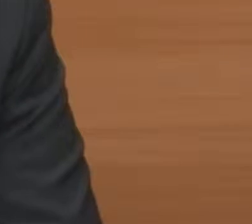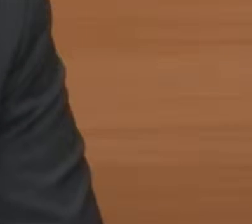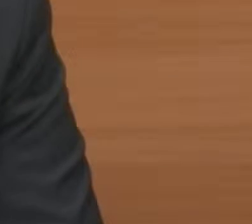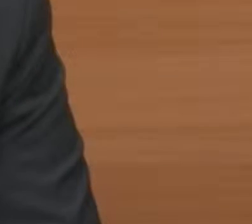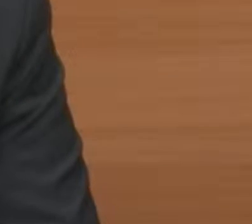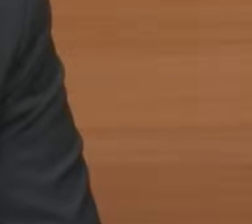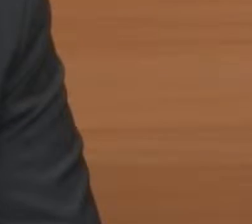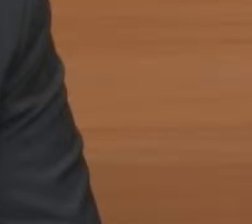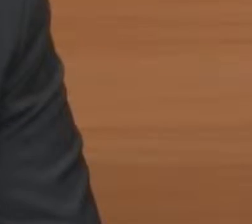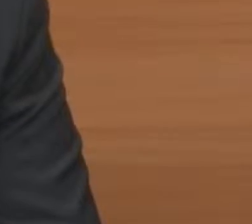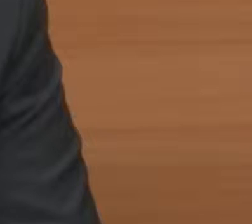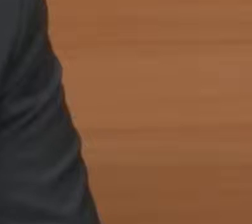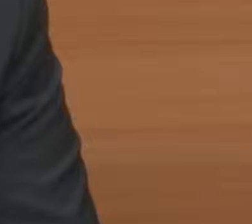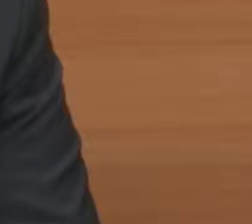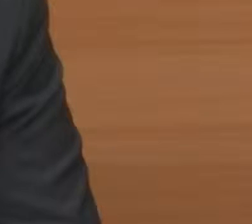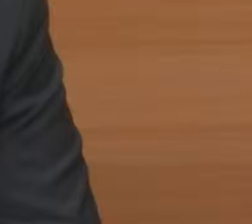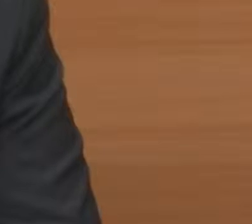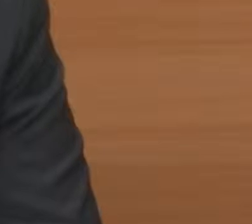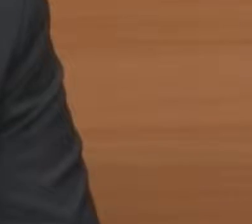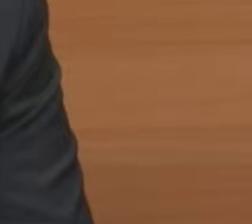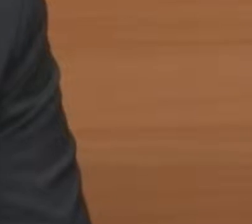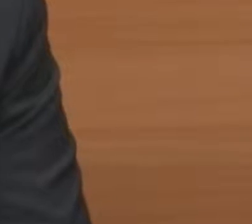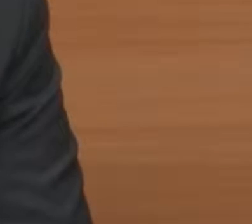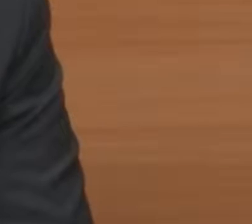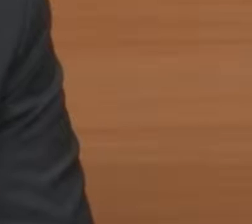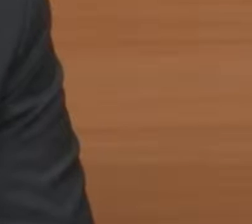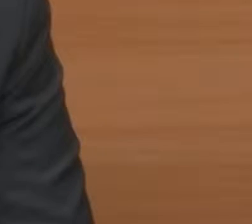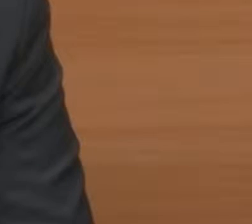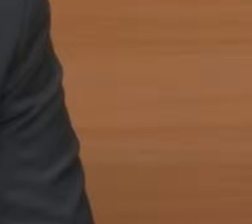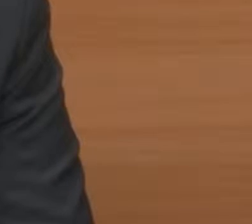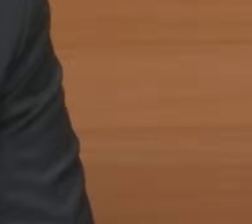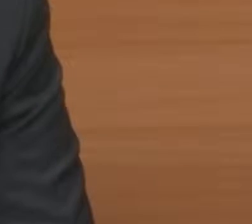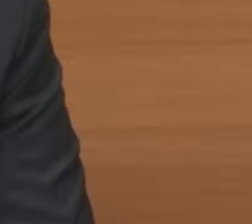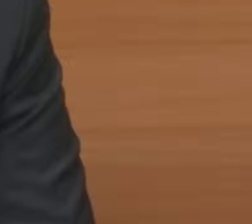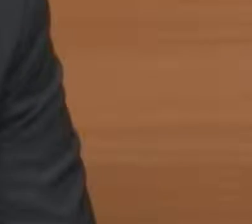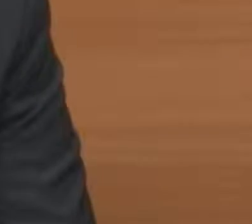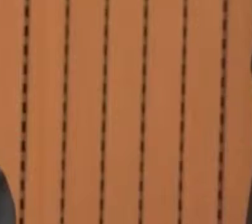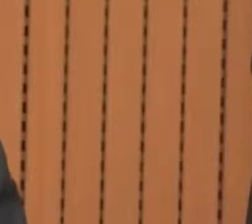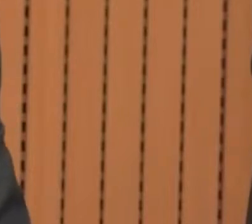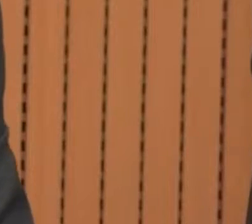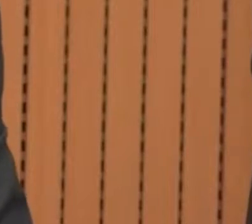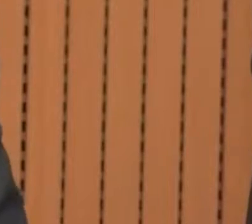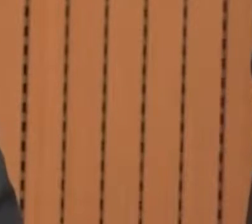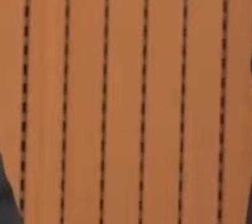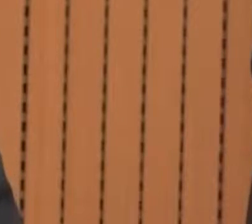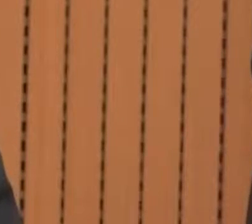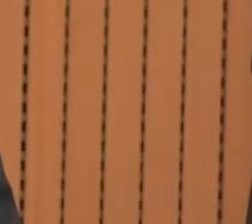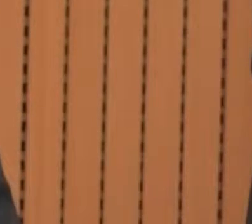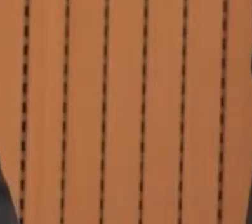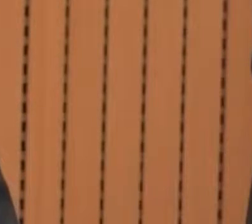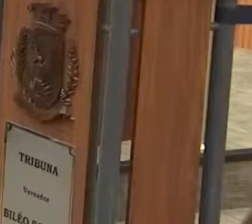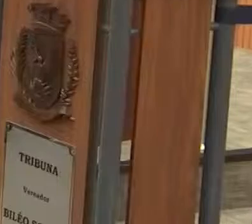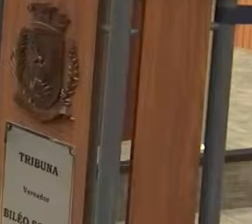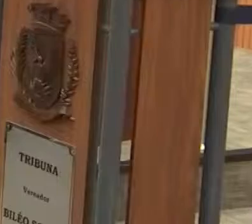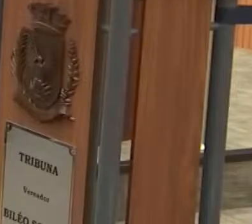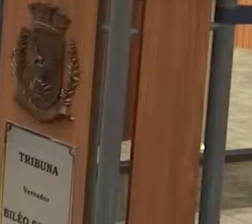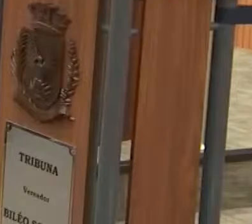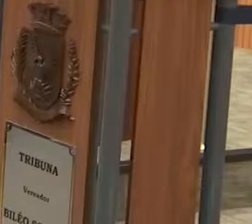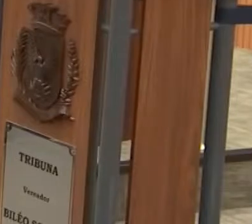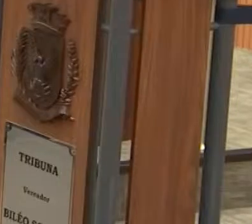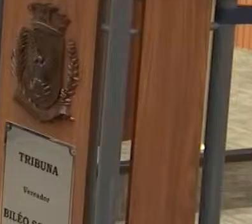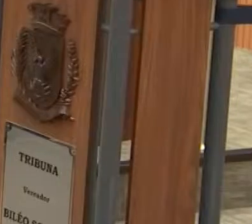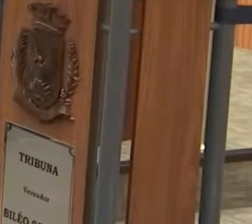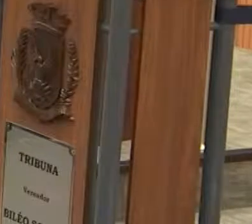e a gente sabe que se as coisas não acontecerem, o BO vai ser maior. Comissão de Meio Ambiente recebe